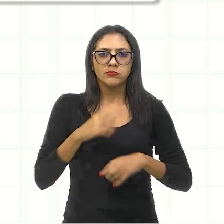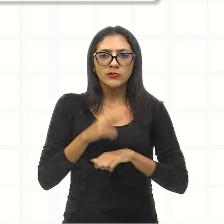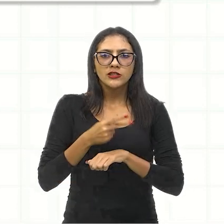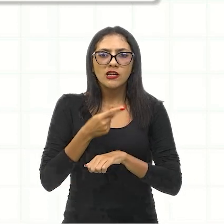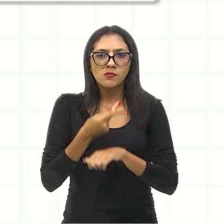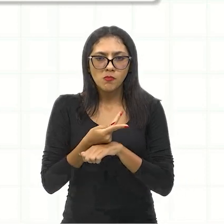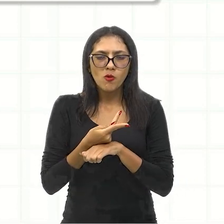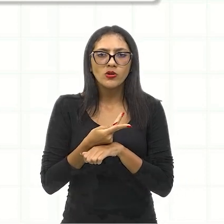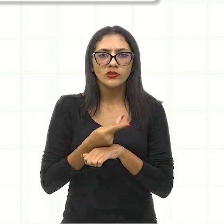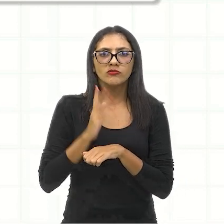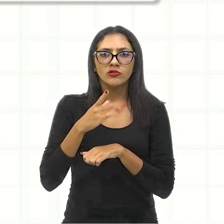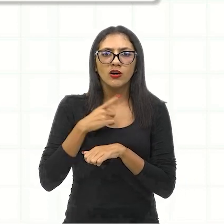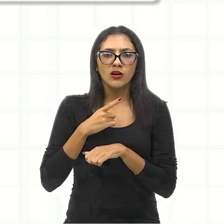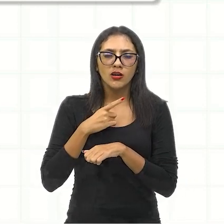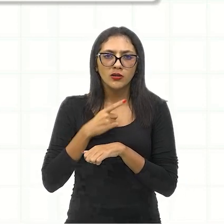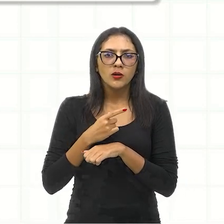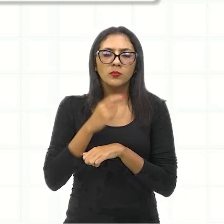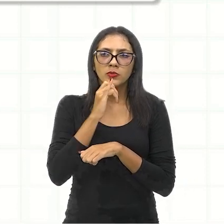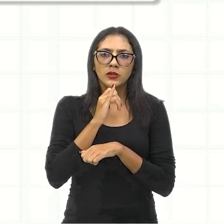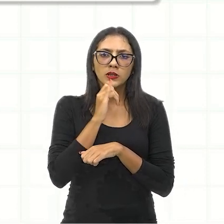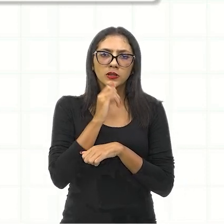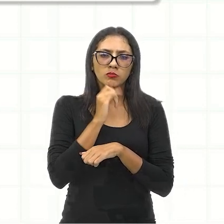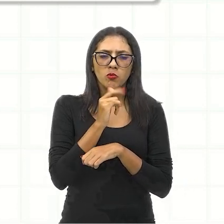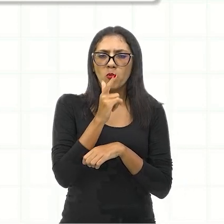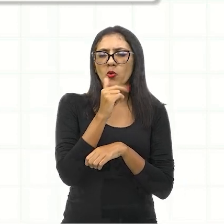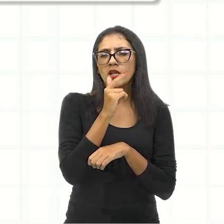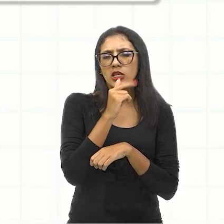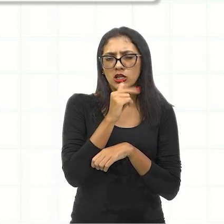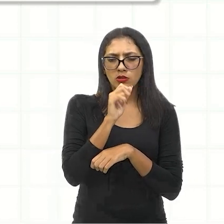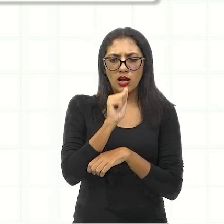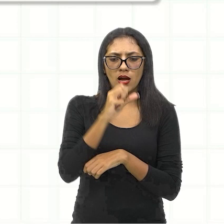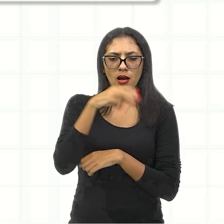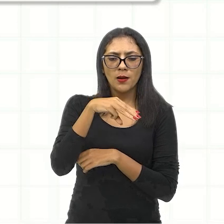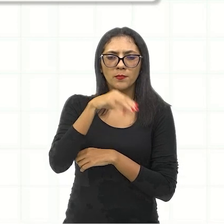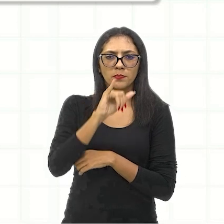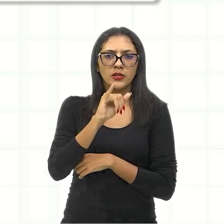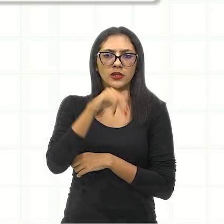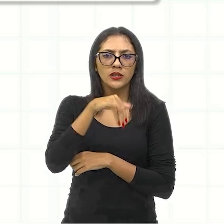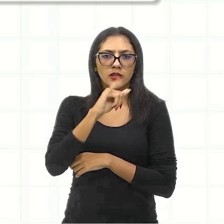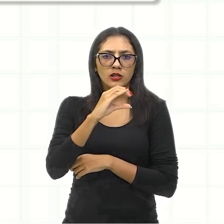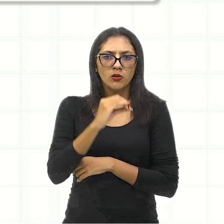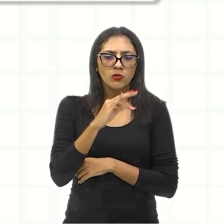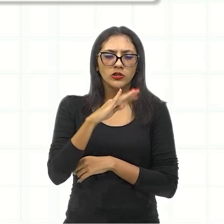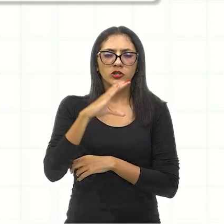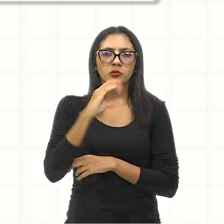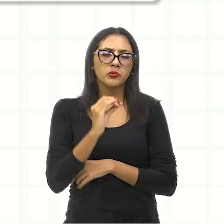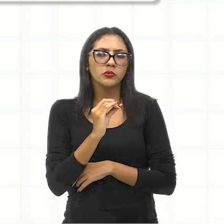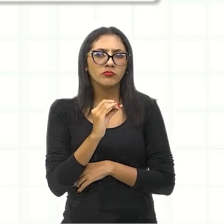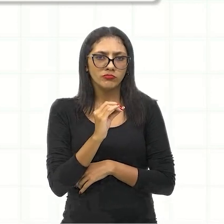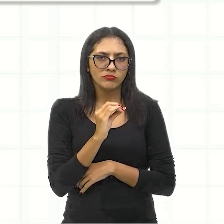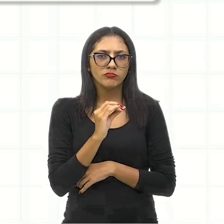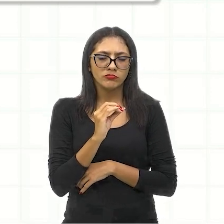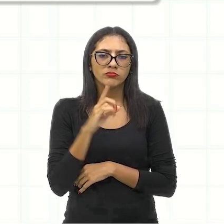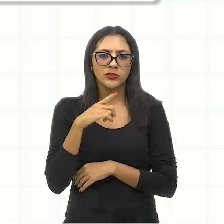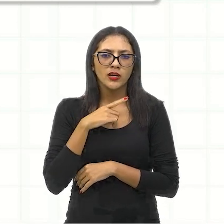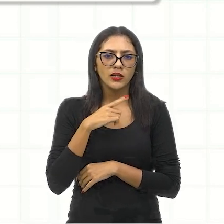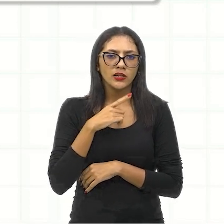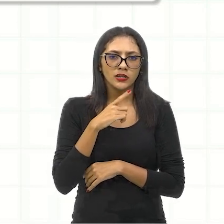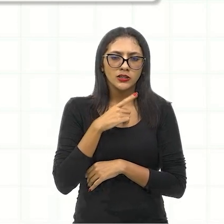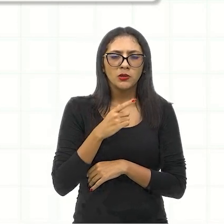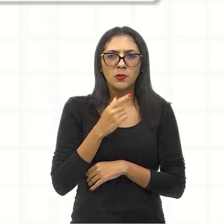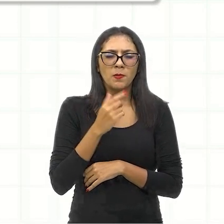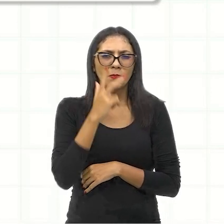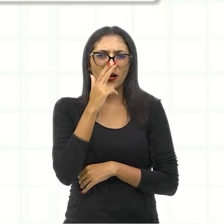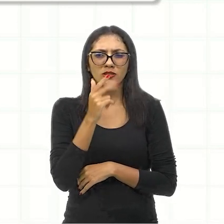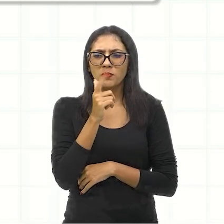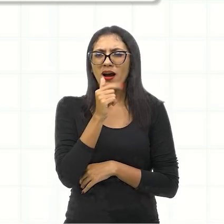a saída do líquido amniótico, né, como a gente está visualizando, que é como a gente fala popularmente, a bolsa estourou, né, e tem ali a saída